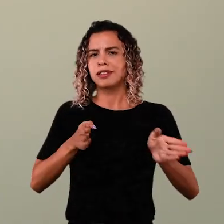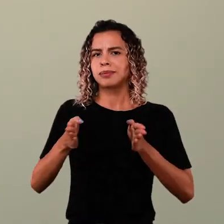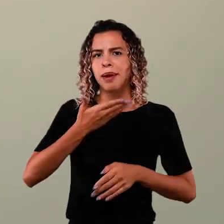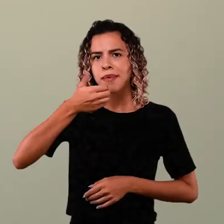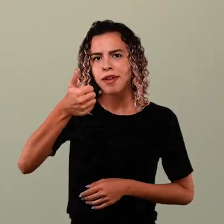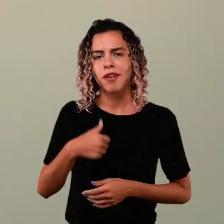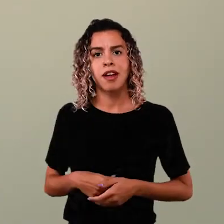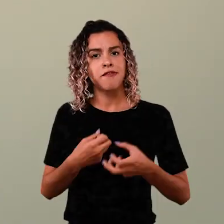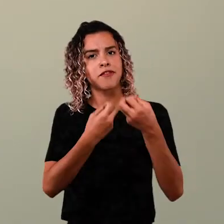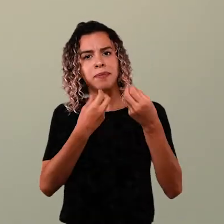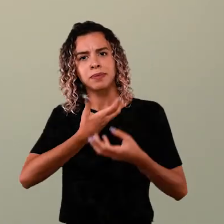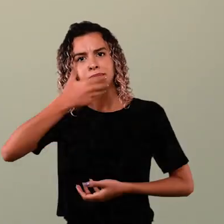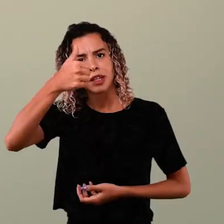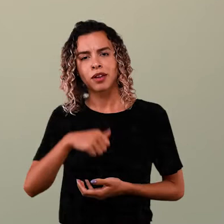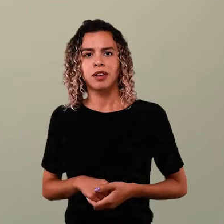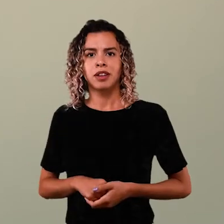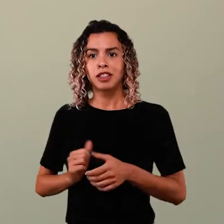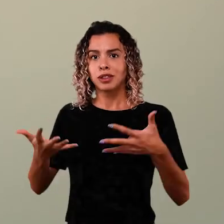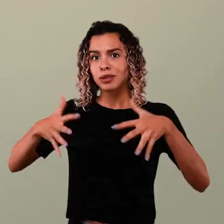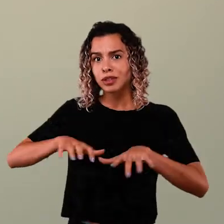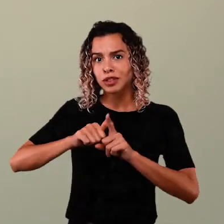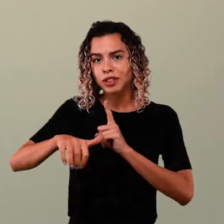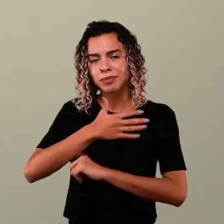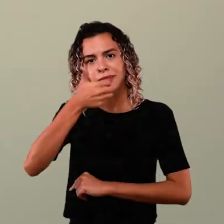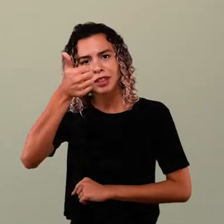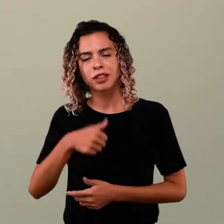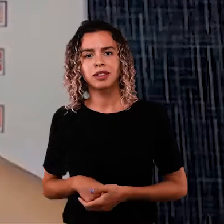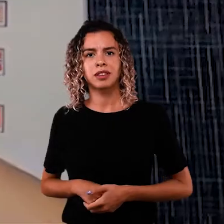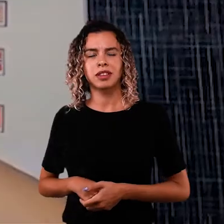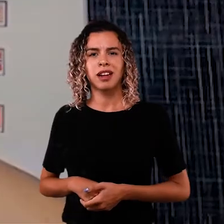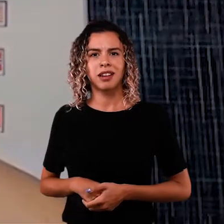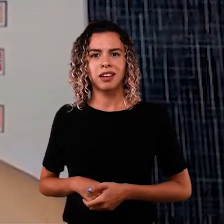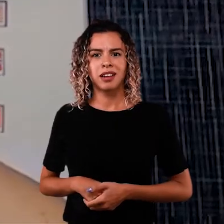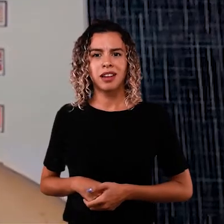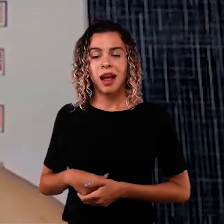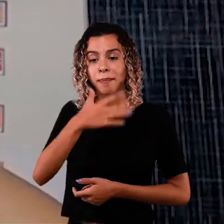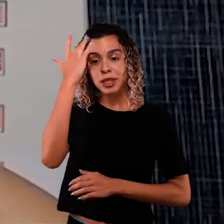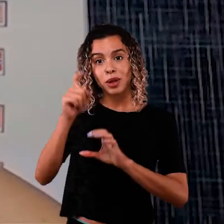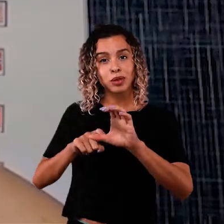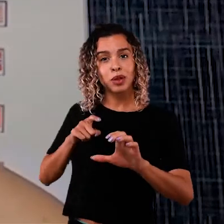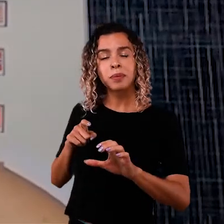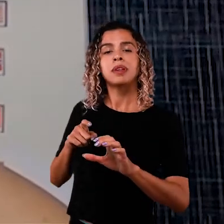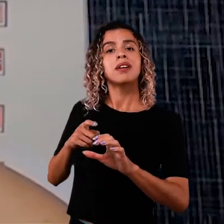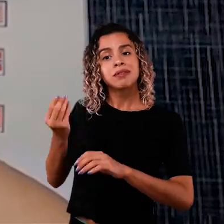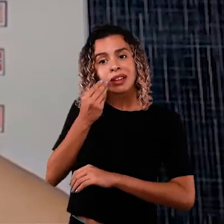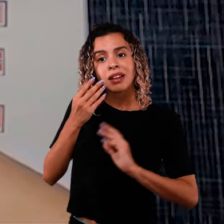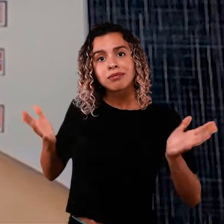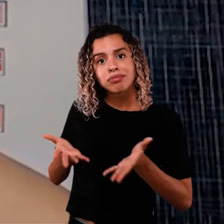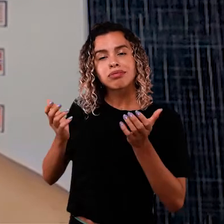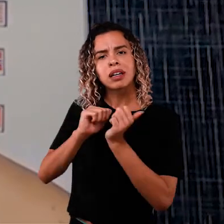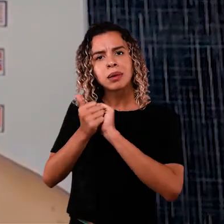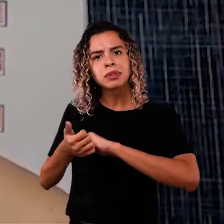mais acessibilidade, mais informação, mais inclusão social. Diminuir a dificuldade de autonomia da pessoa.